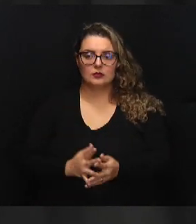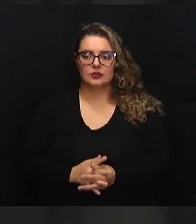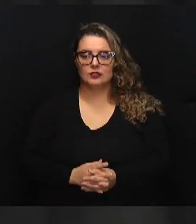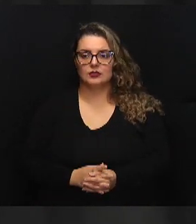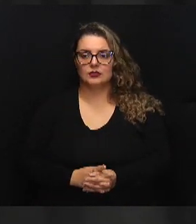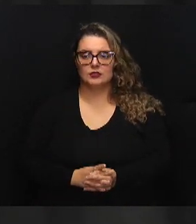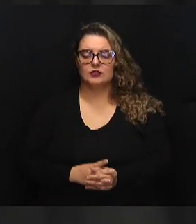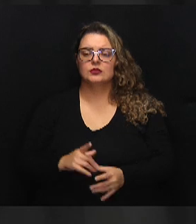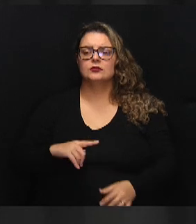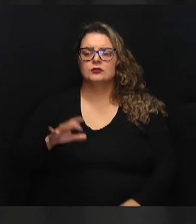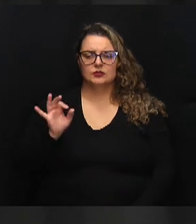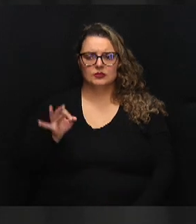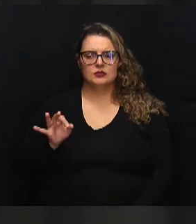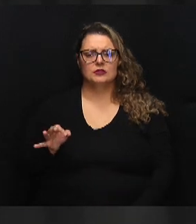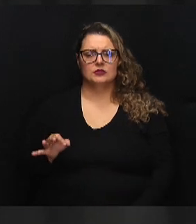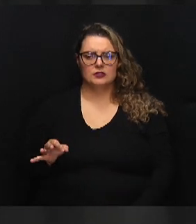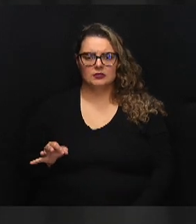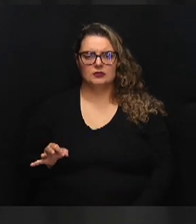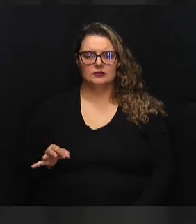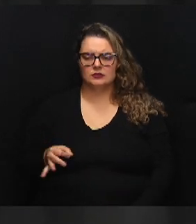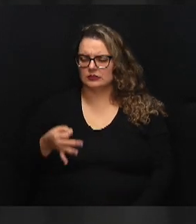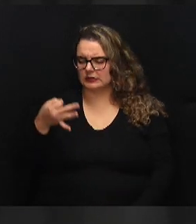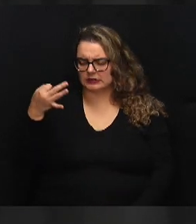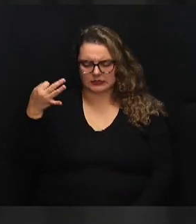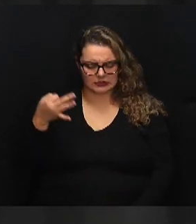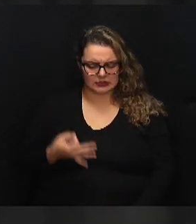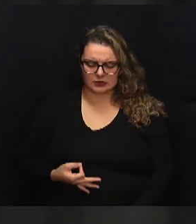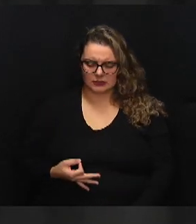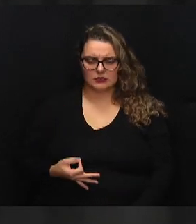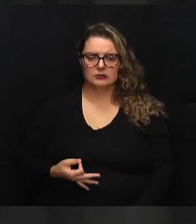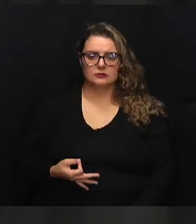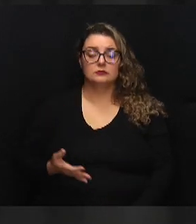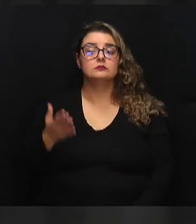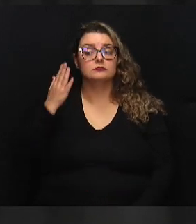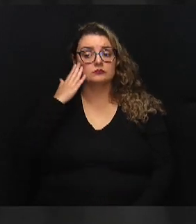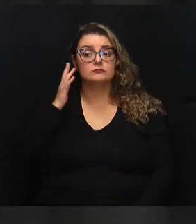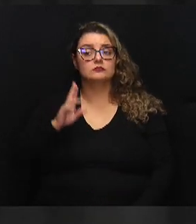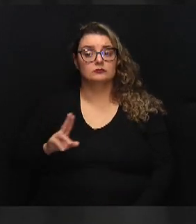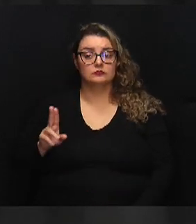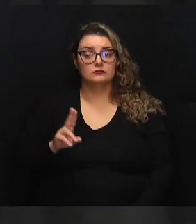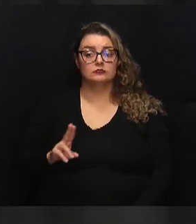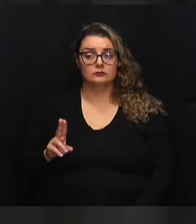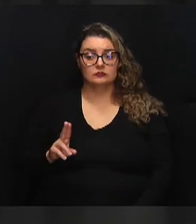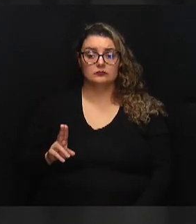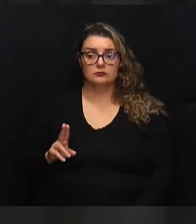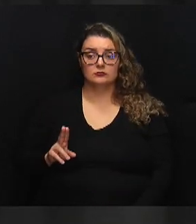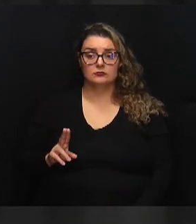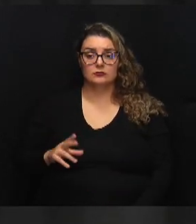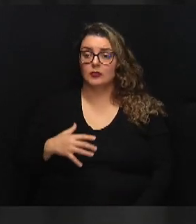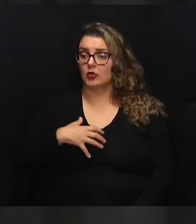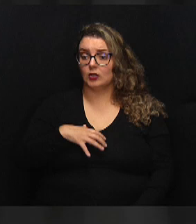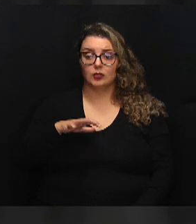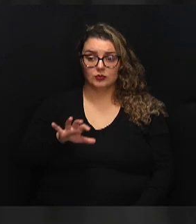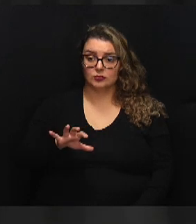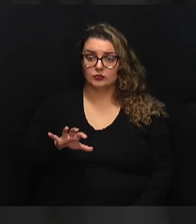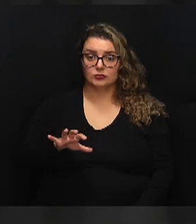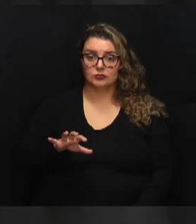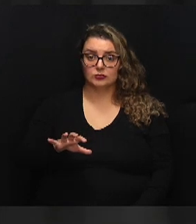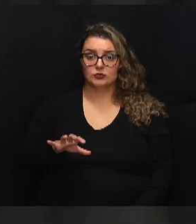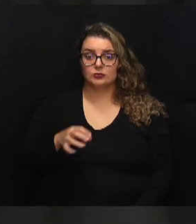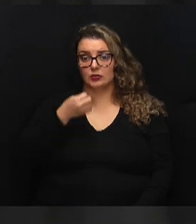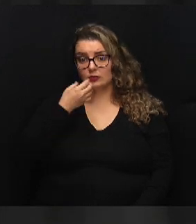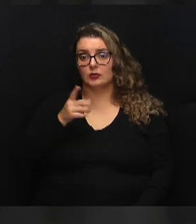tenho certeza absoluta que eles estão sabendo utilizar né, da maneira que lhe convier. Então,